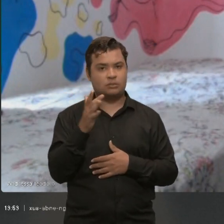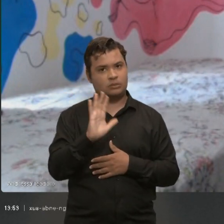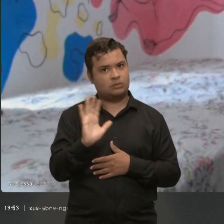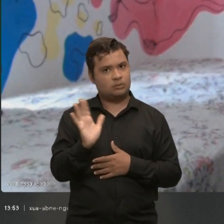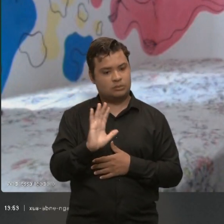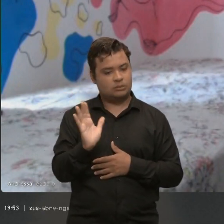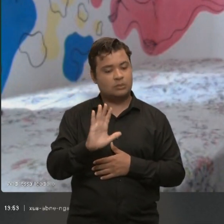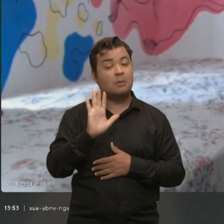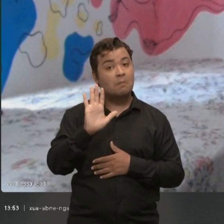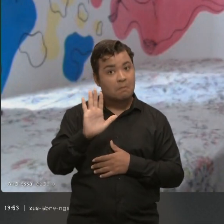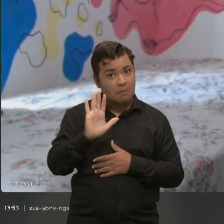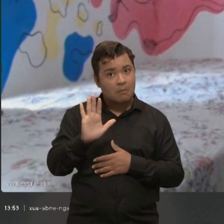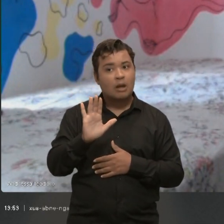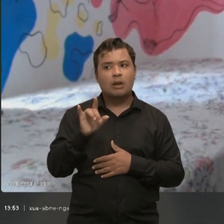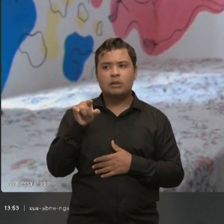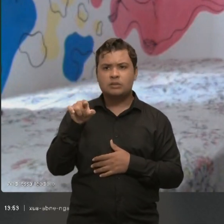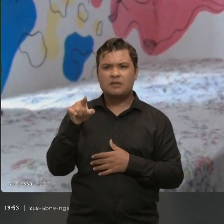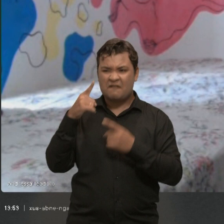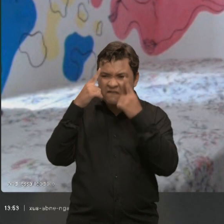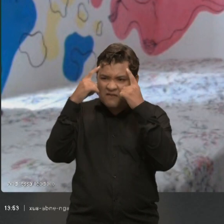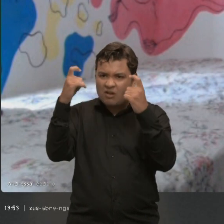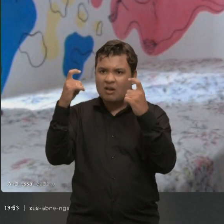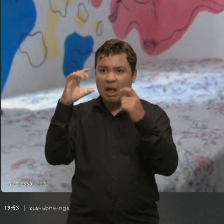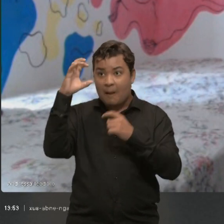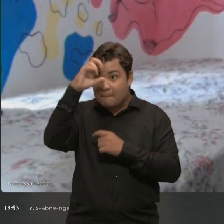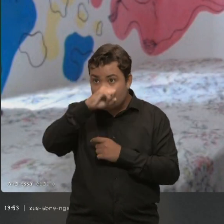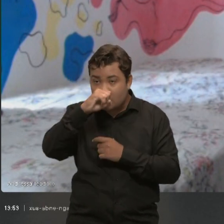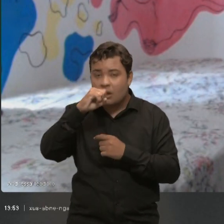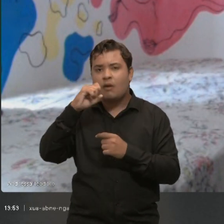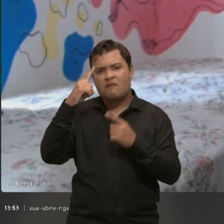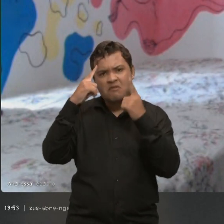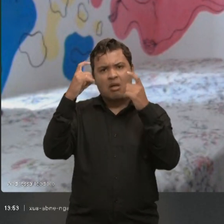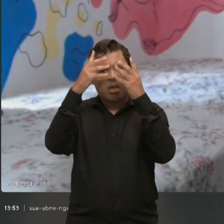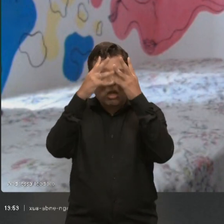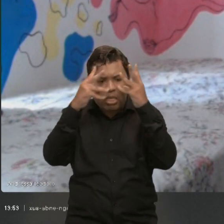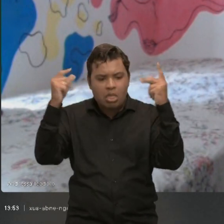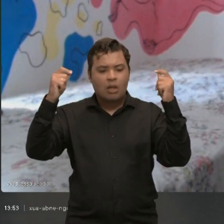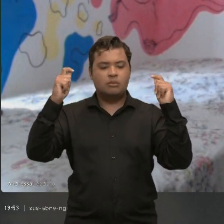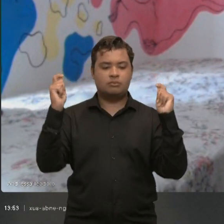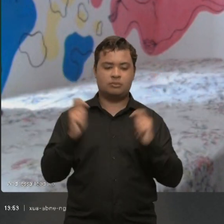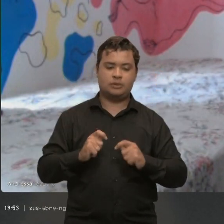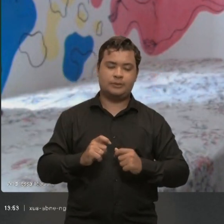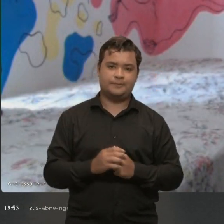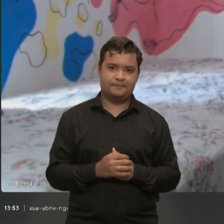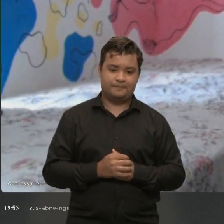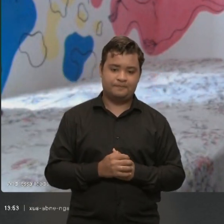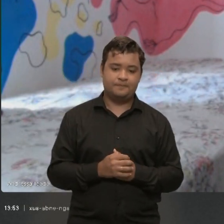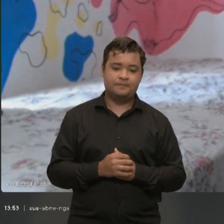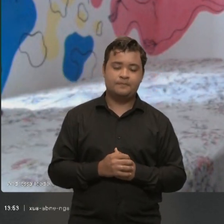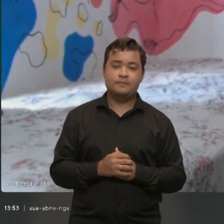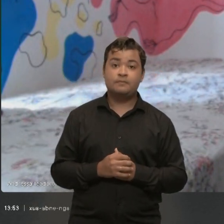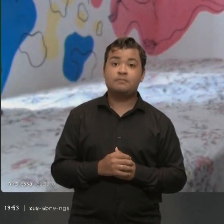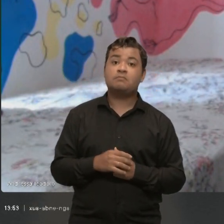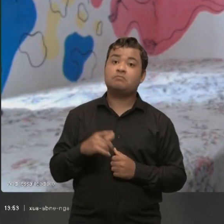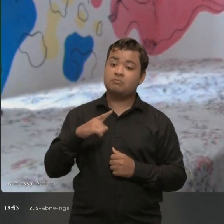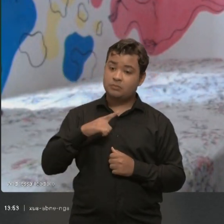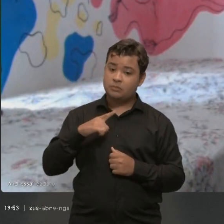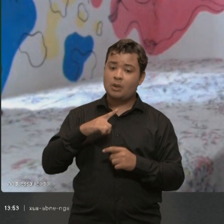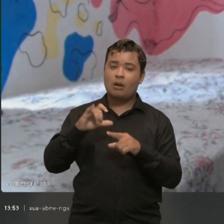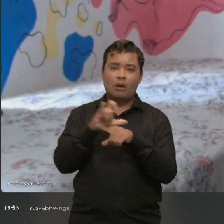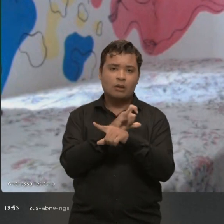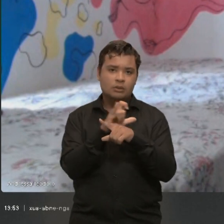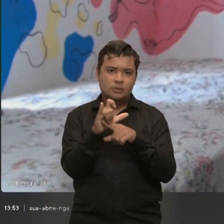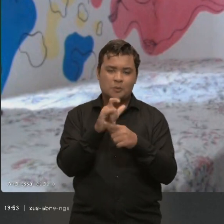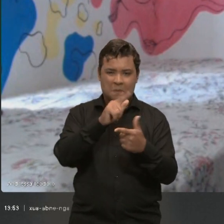você pode desaprender. Então, a ideia é que os grupos reflexivos também ofereçam outras ferramentas de resolução de